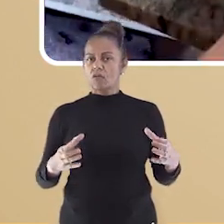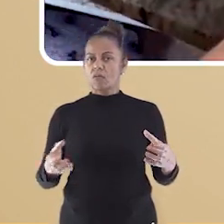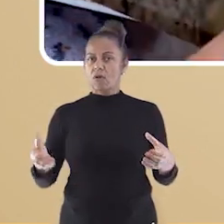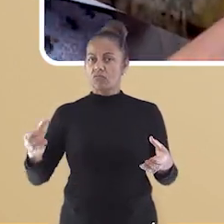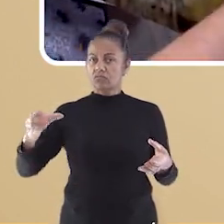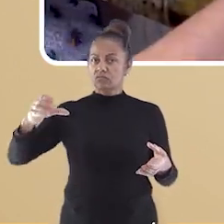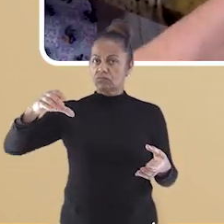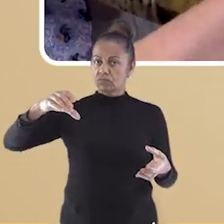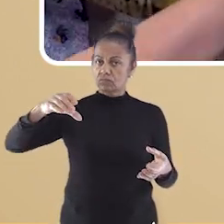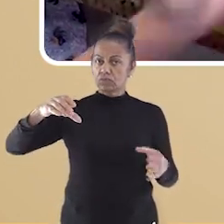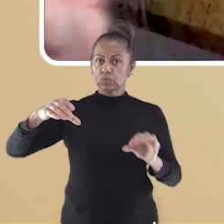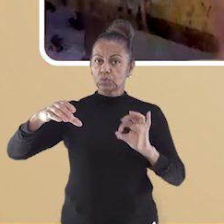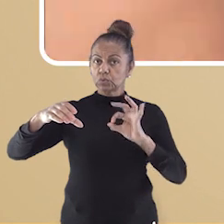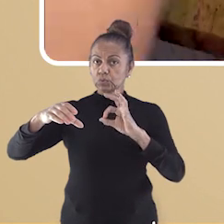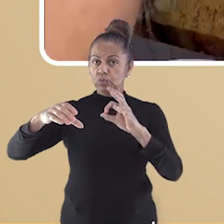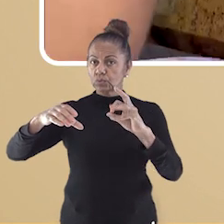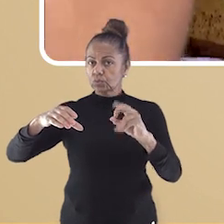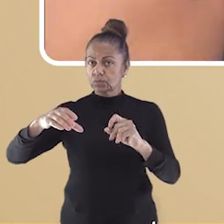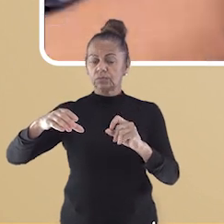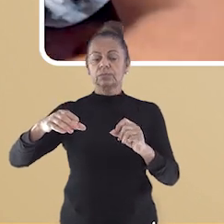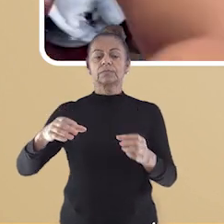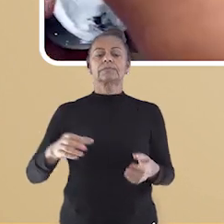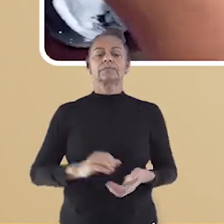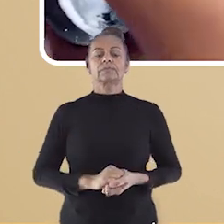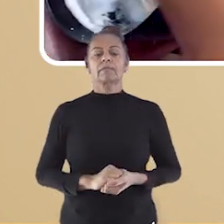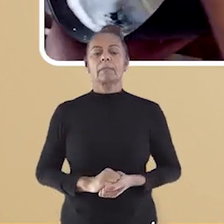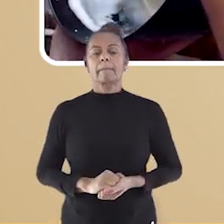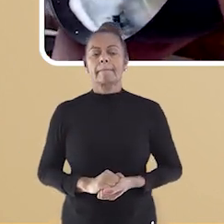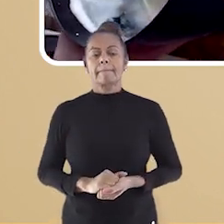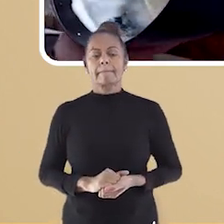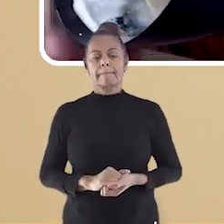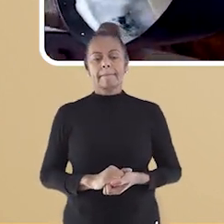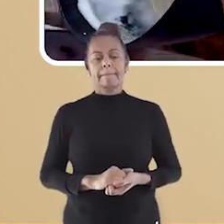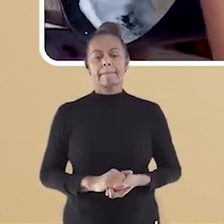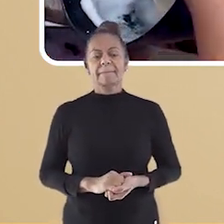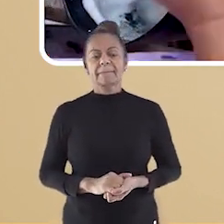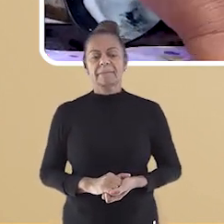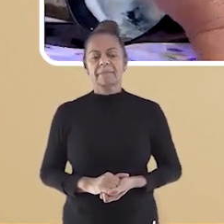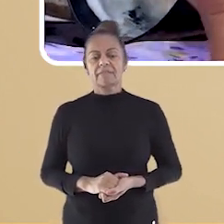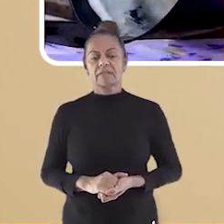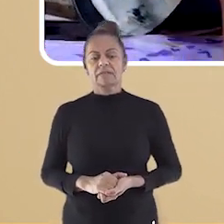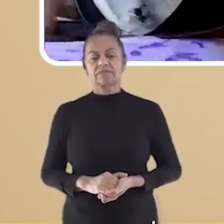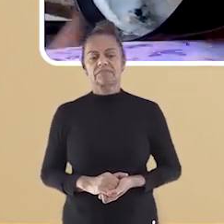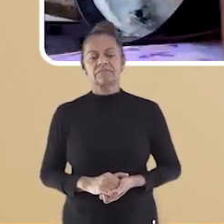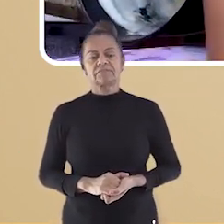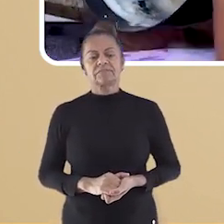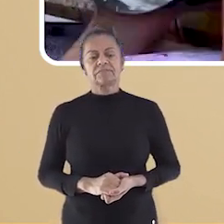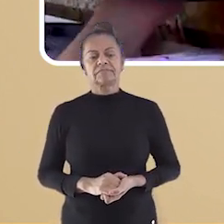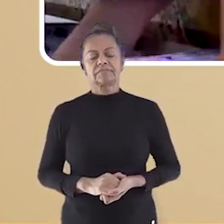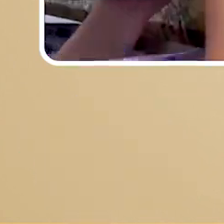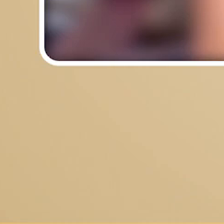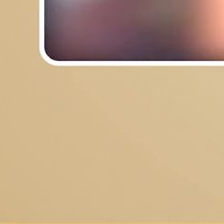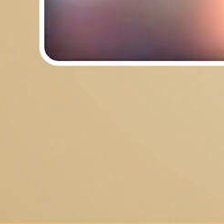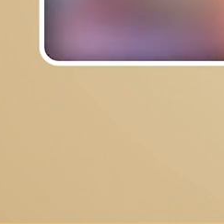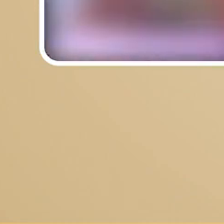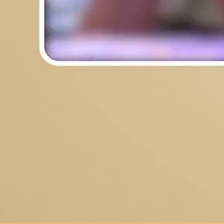E agora eu vou pegar a massa e vou despejar dentro da forma.